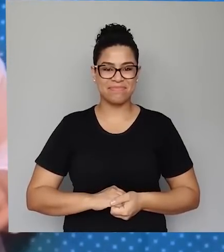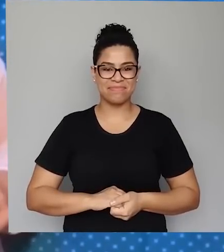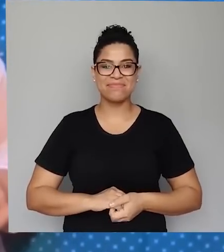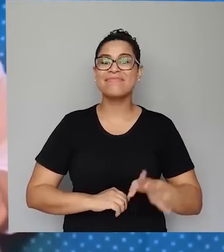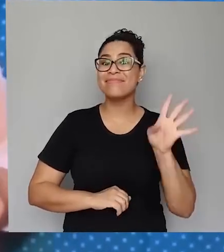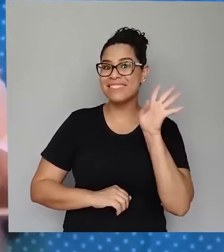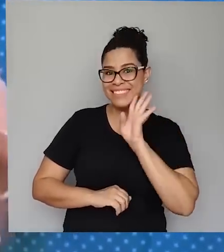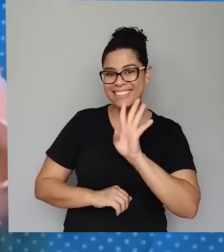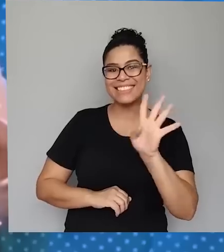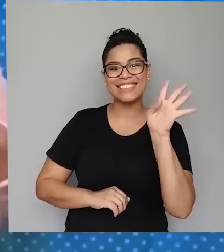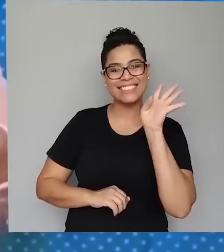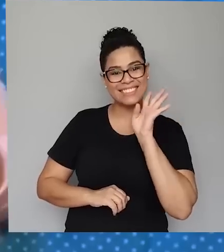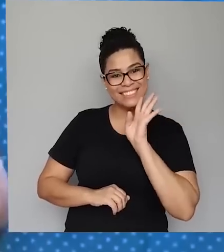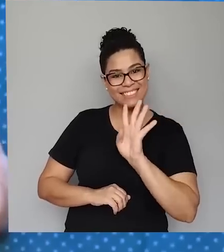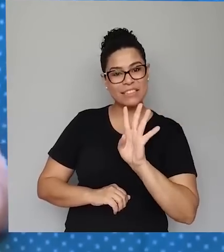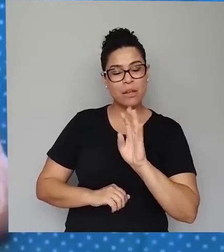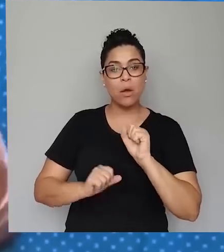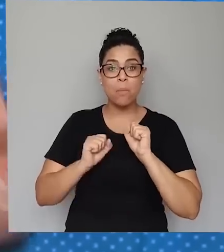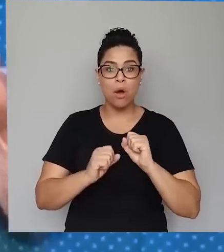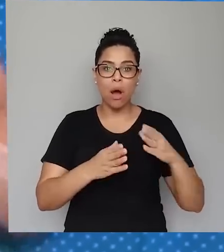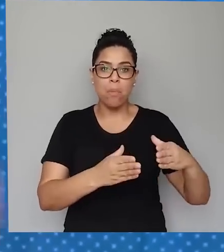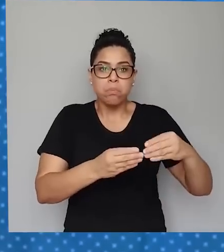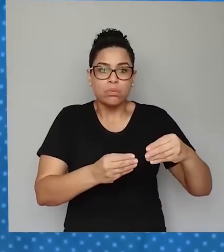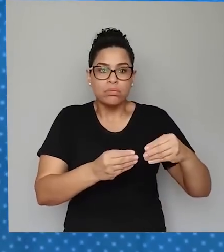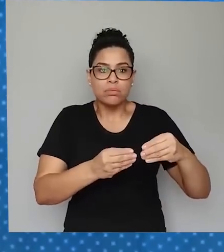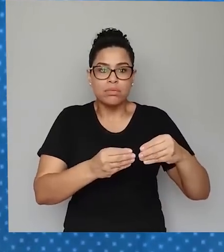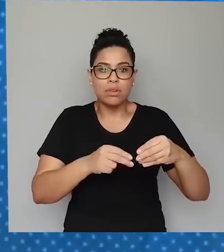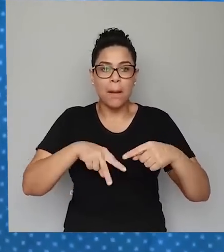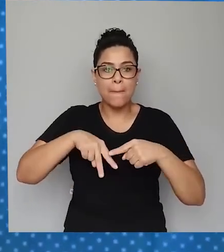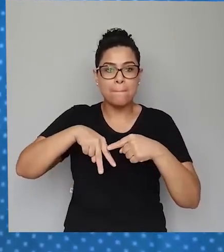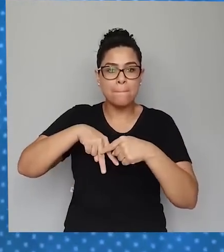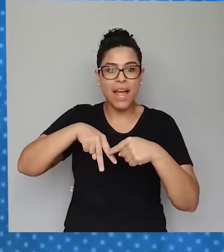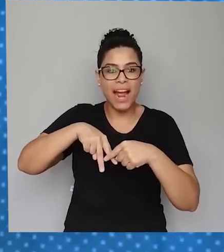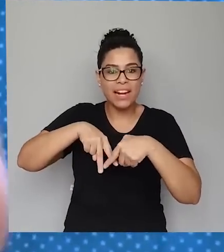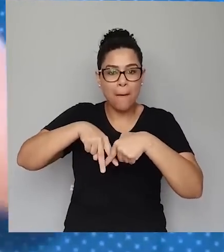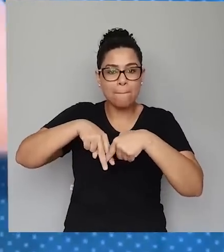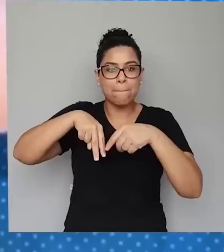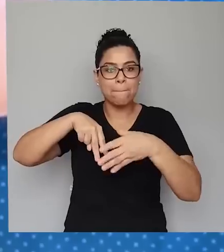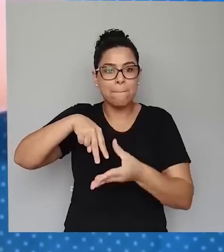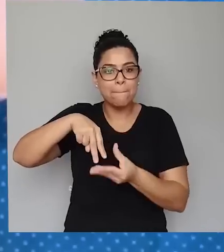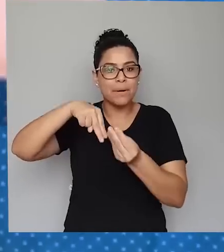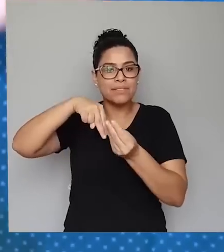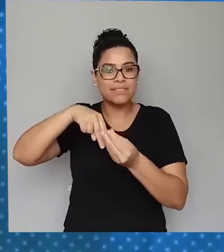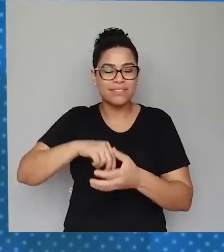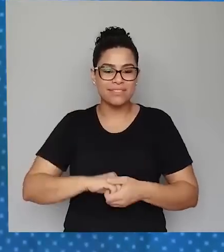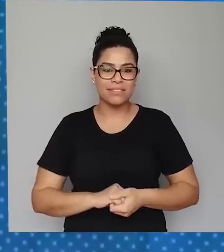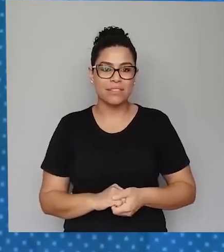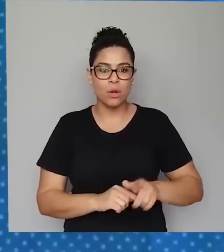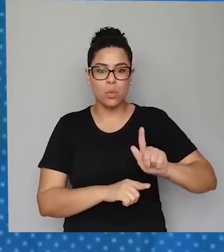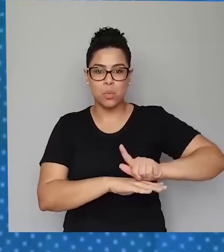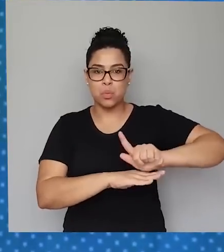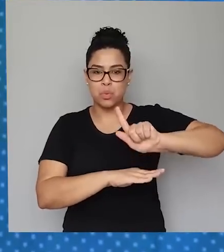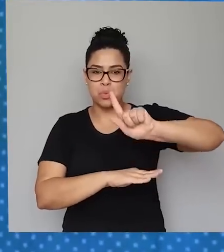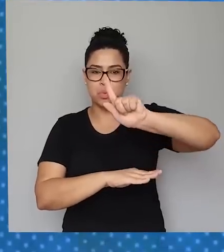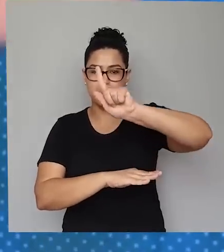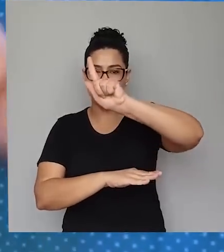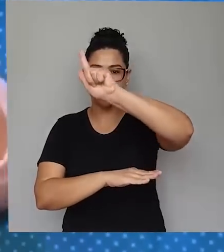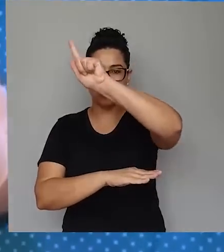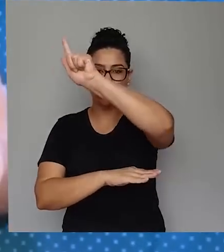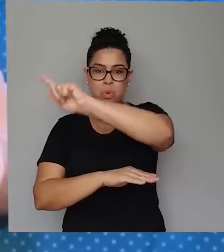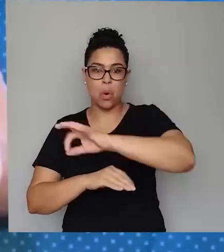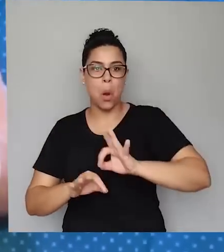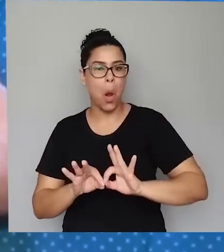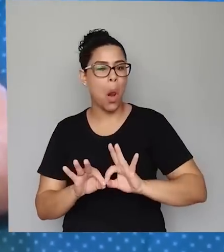É bem legal. Você pode apertar com a mão, apertar entre as pernas e seu foguete vai